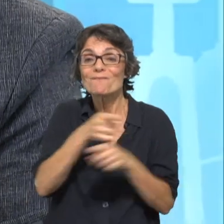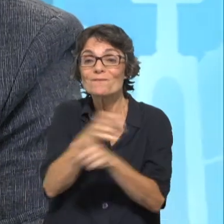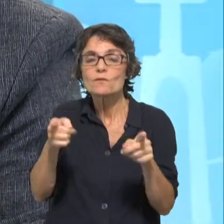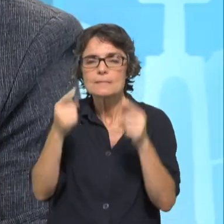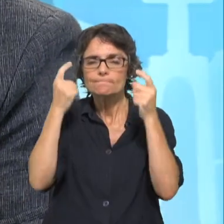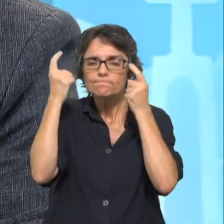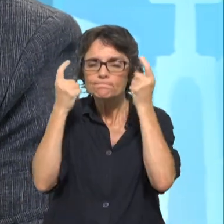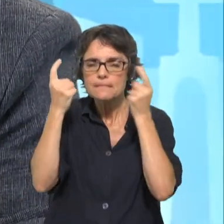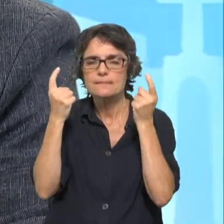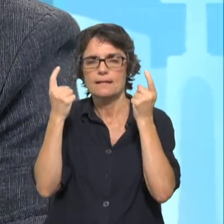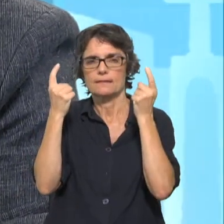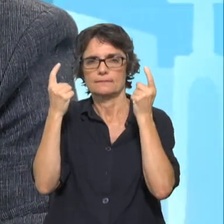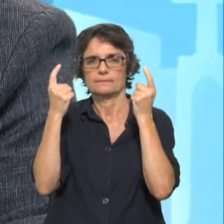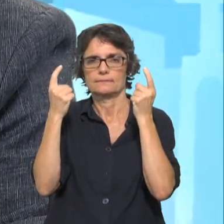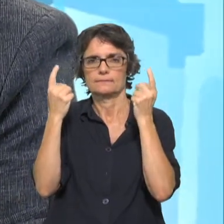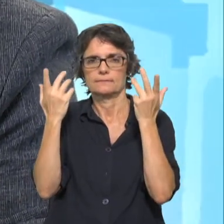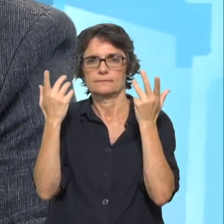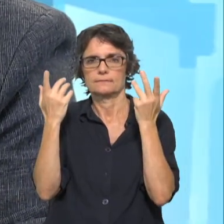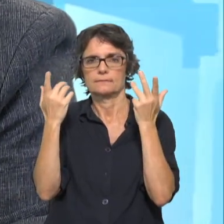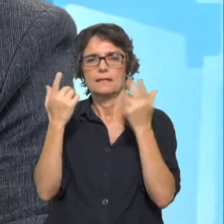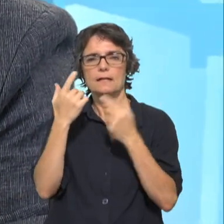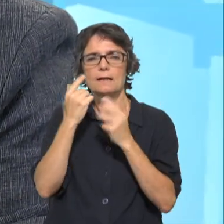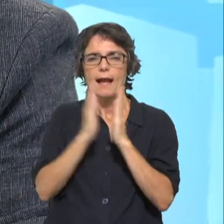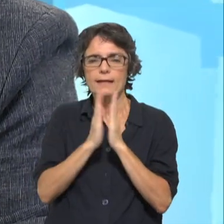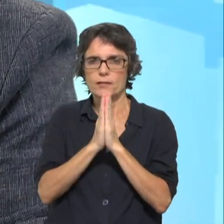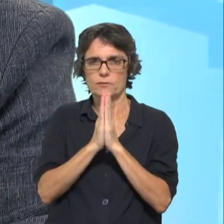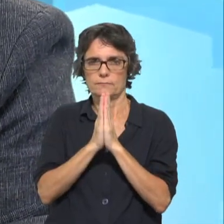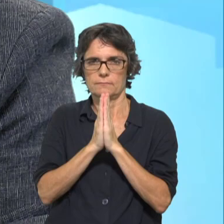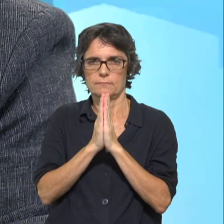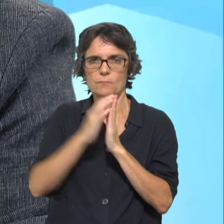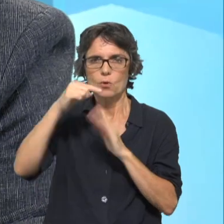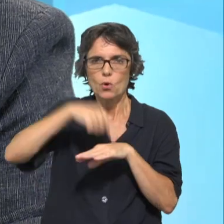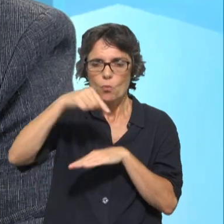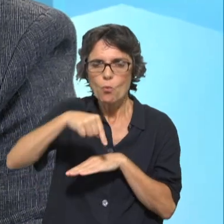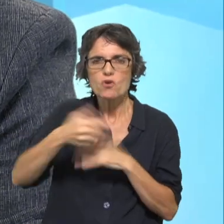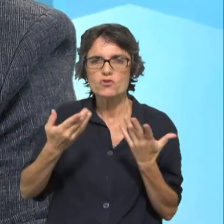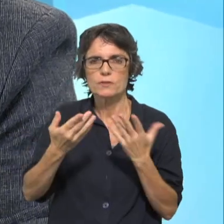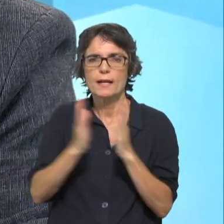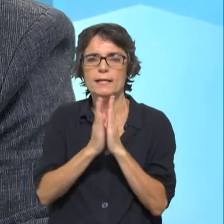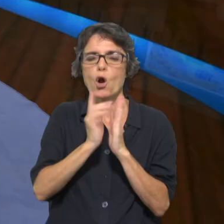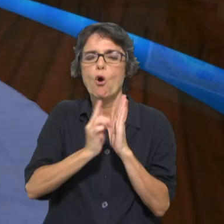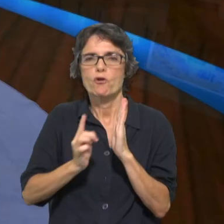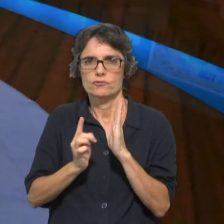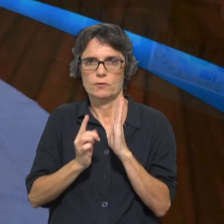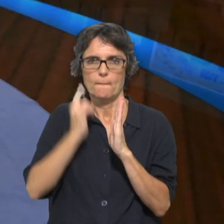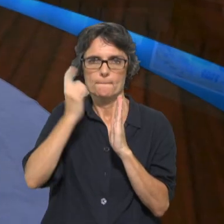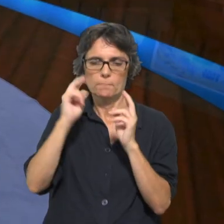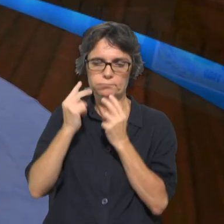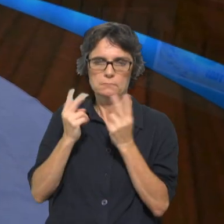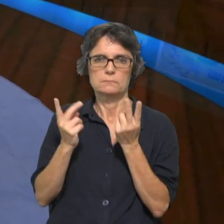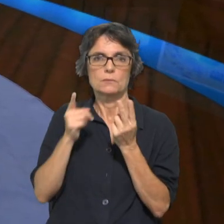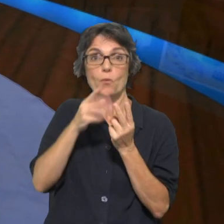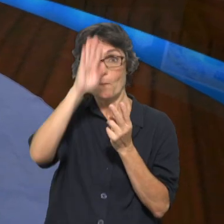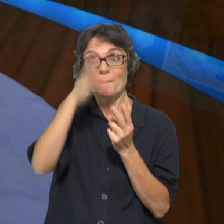Espírito espera da Igreja nos dias de hoje. E isto não é apenas do ponto de vista do que é que nós podemos fazer para ser mais eficazes e para ter